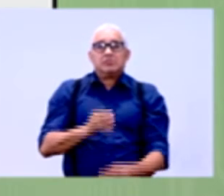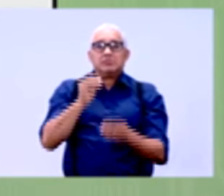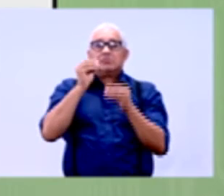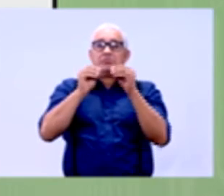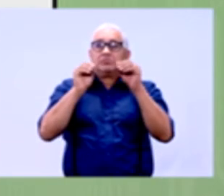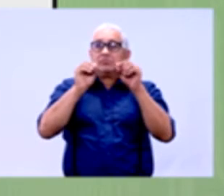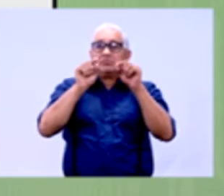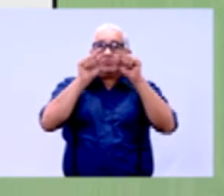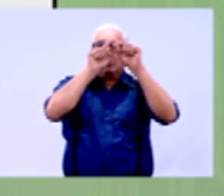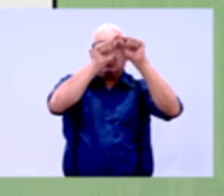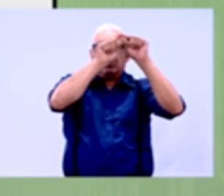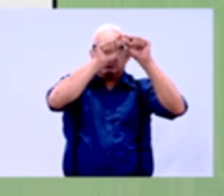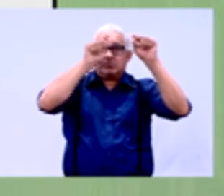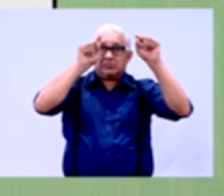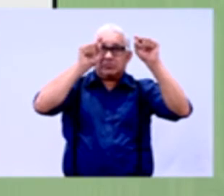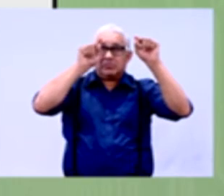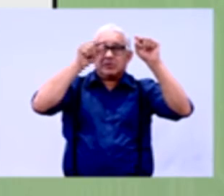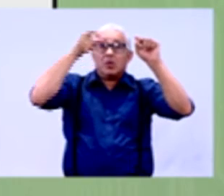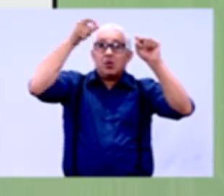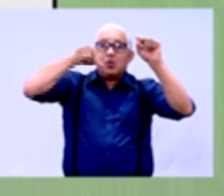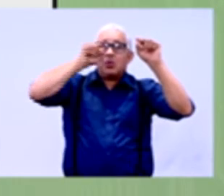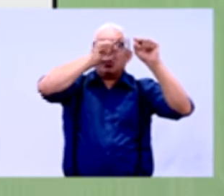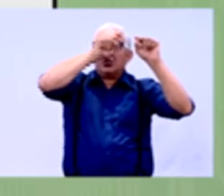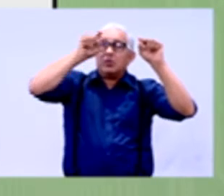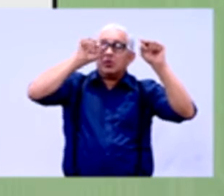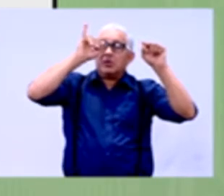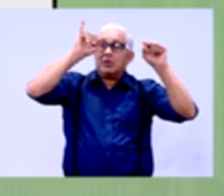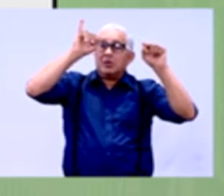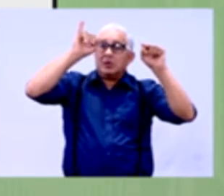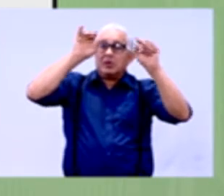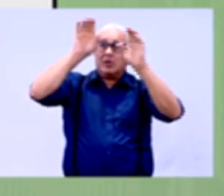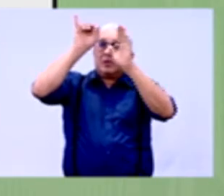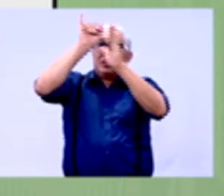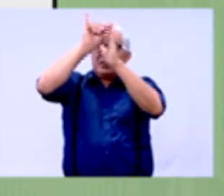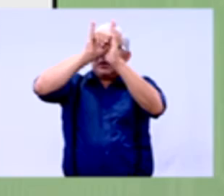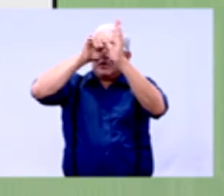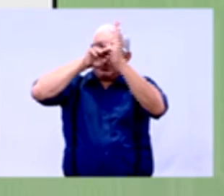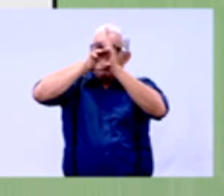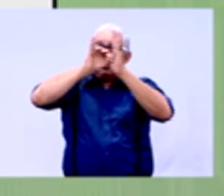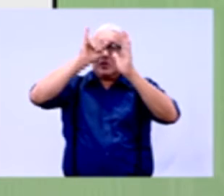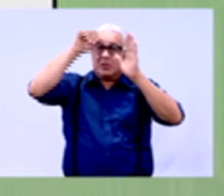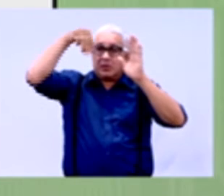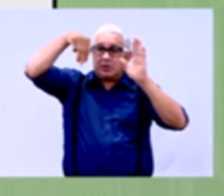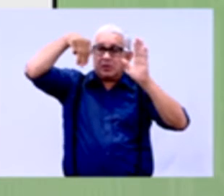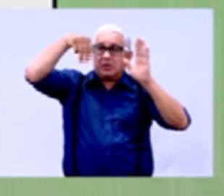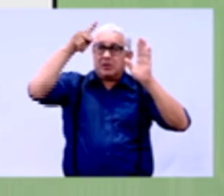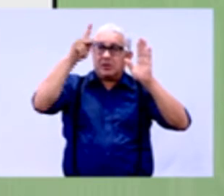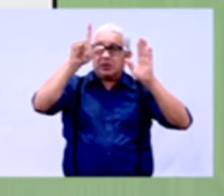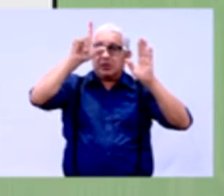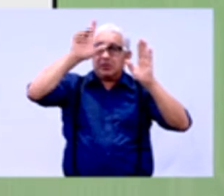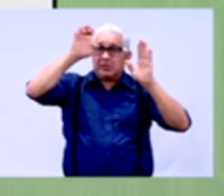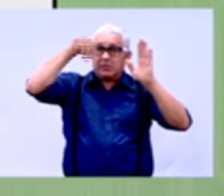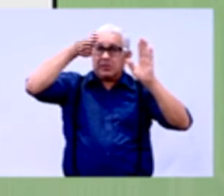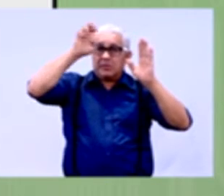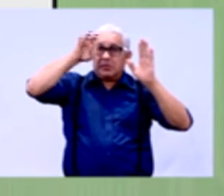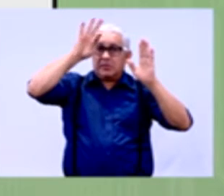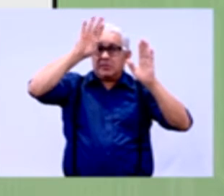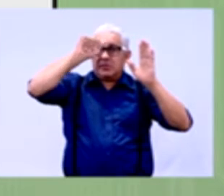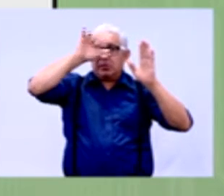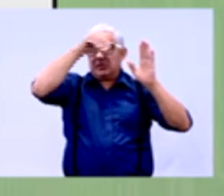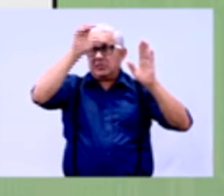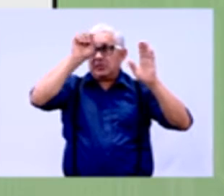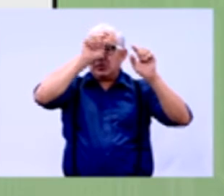vai apontar para onde está a implementação do código. E a seta